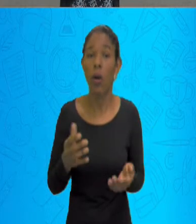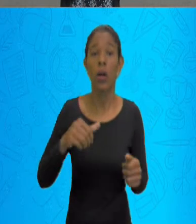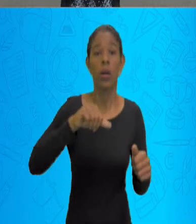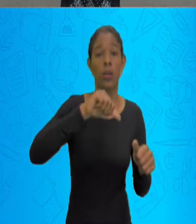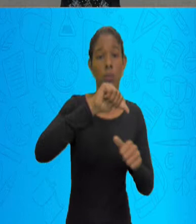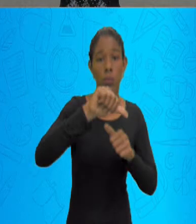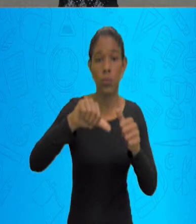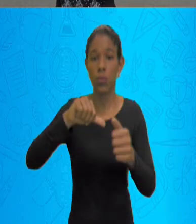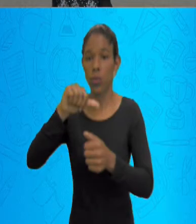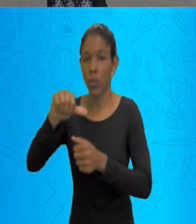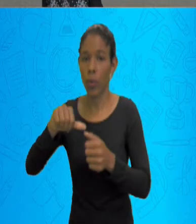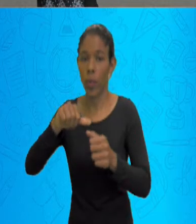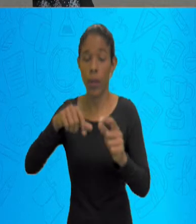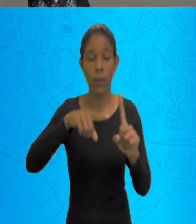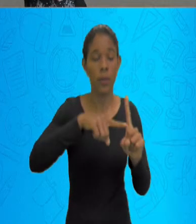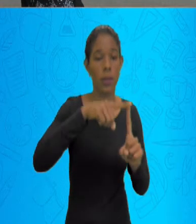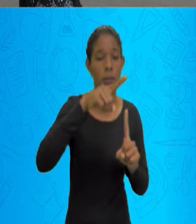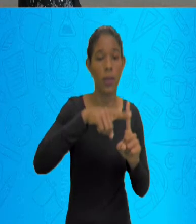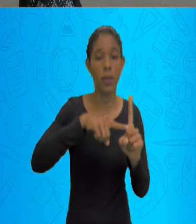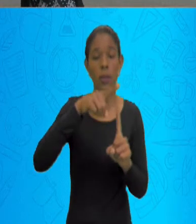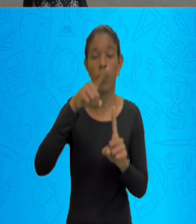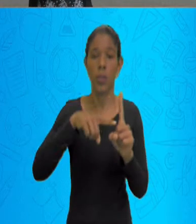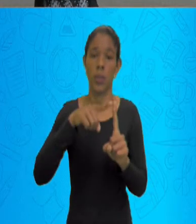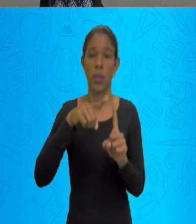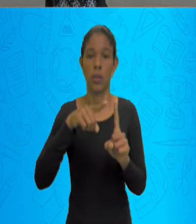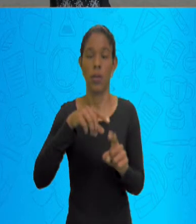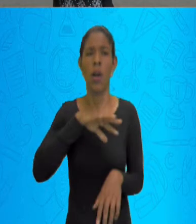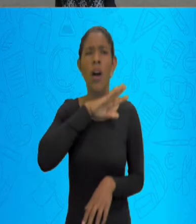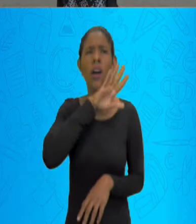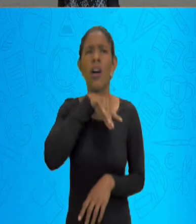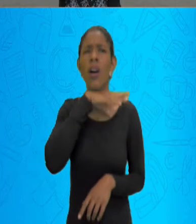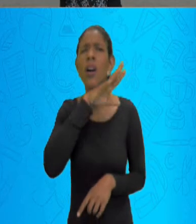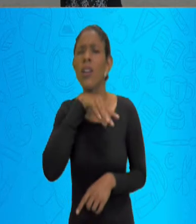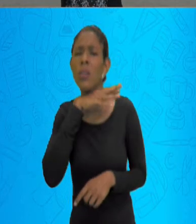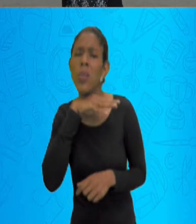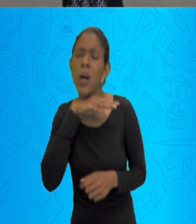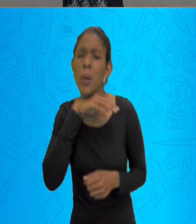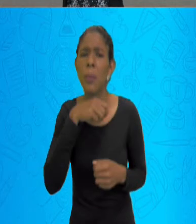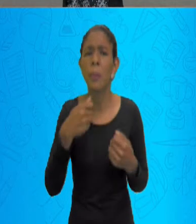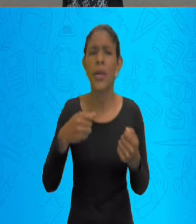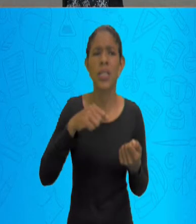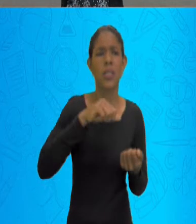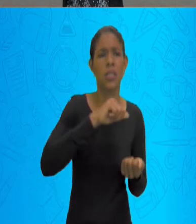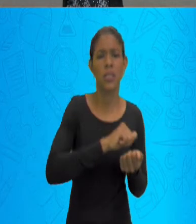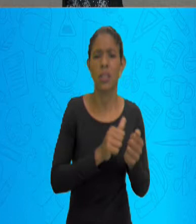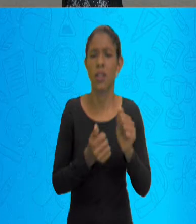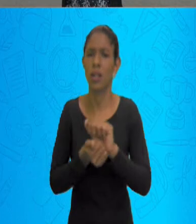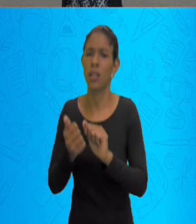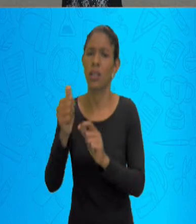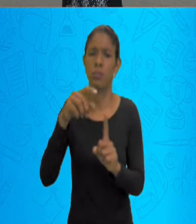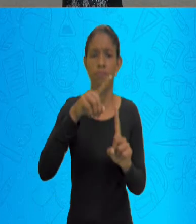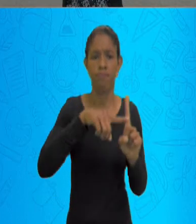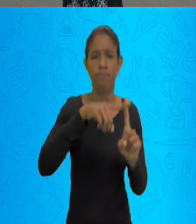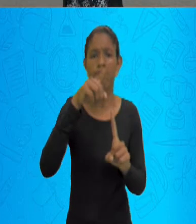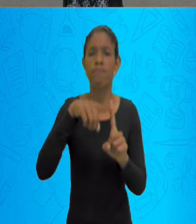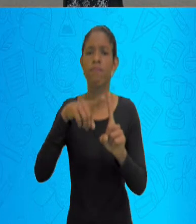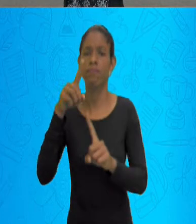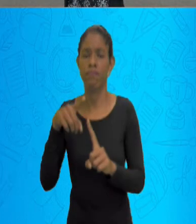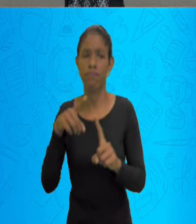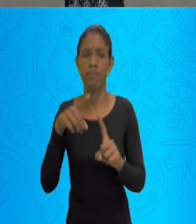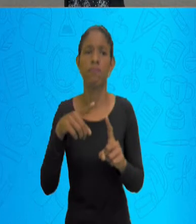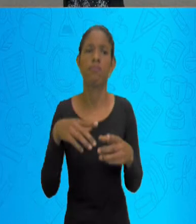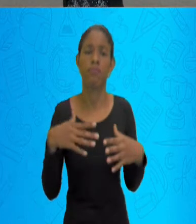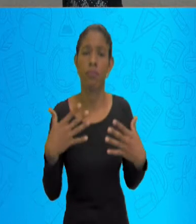temperaturas. Como que fica um animal que morfologicamente tem que ter um